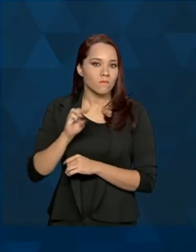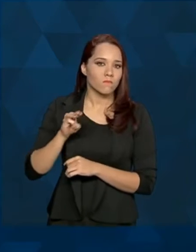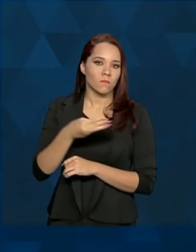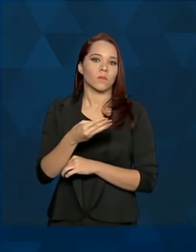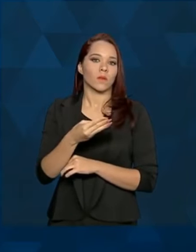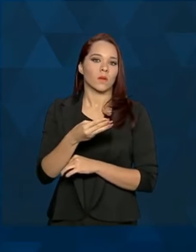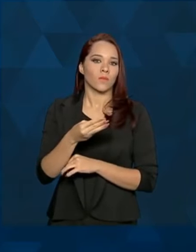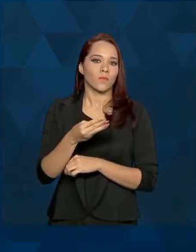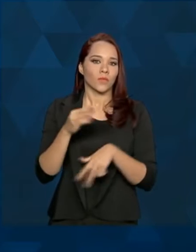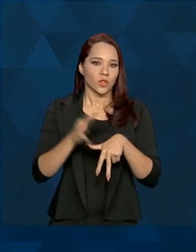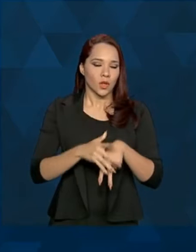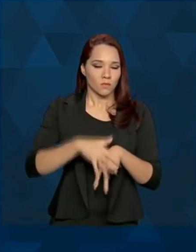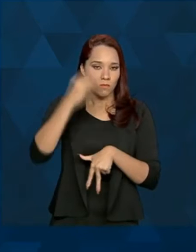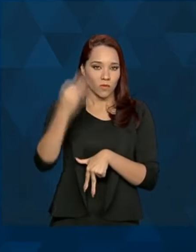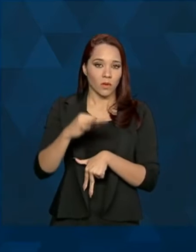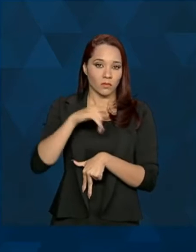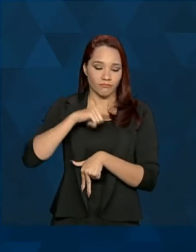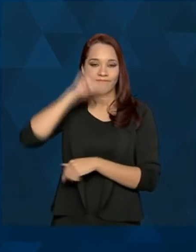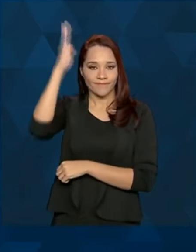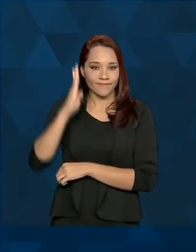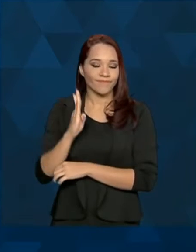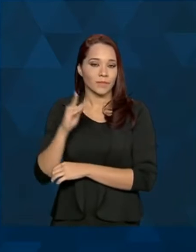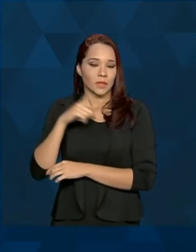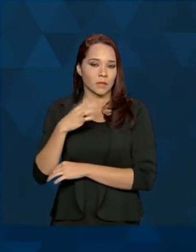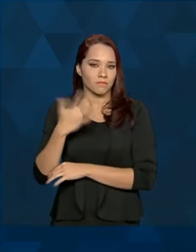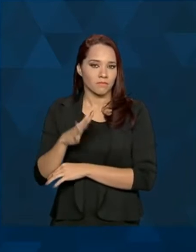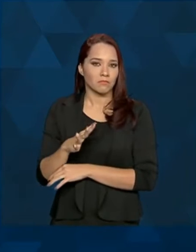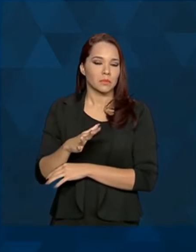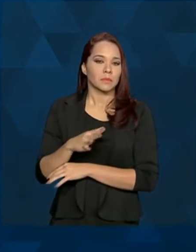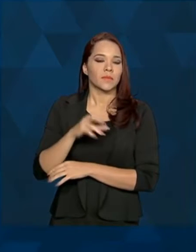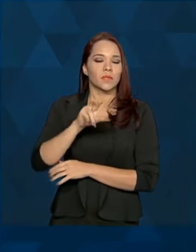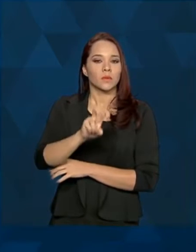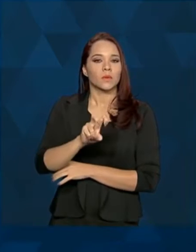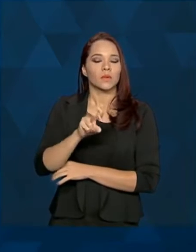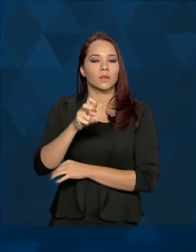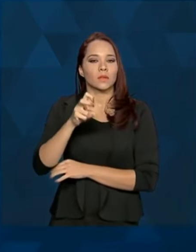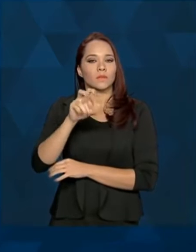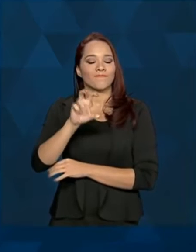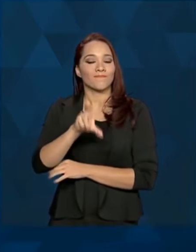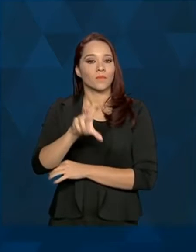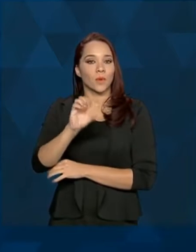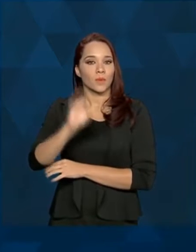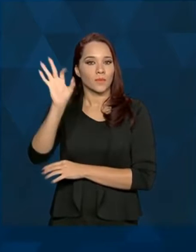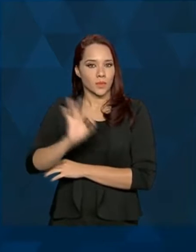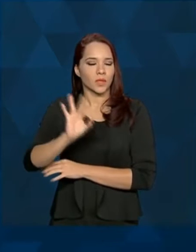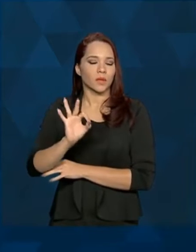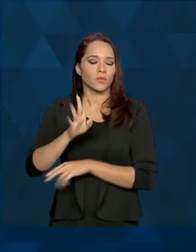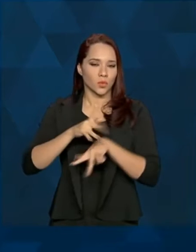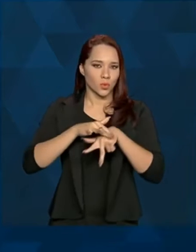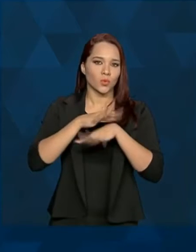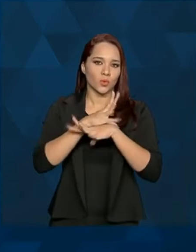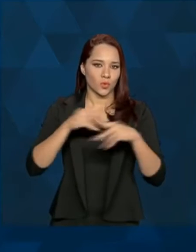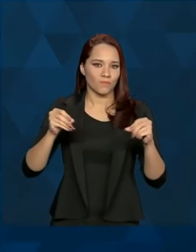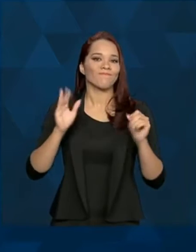que nós temos no nosso país, nós temos cerca de 50% de recuperados.